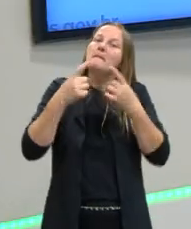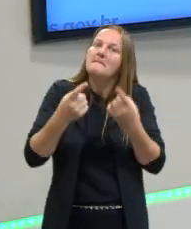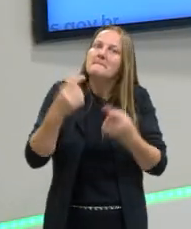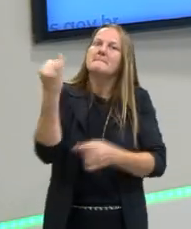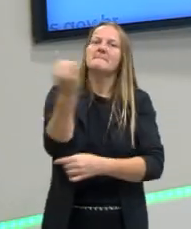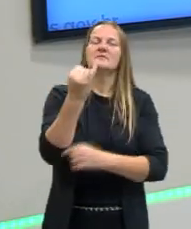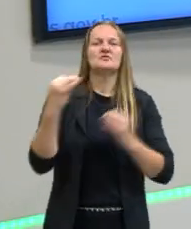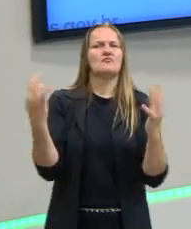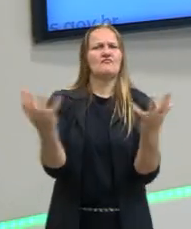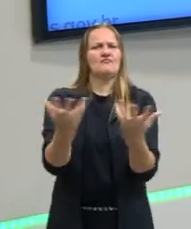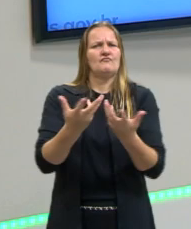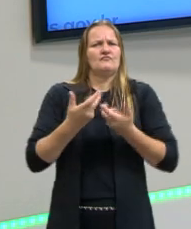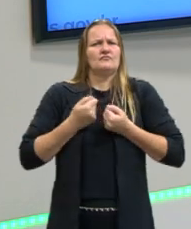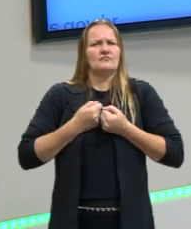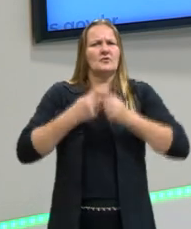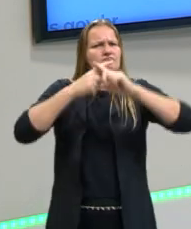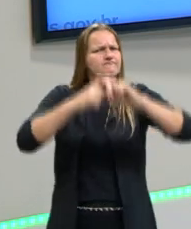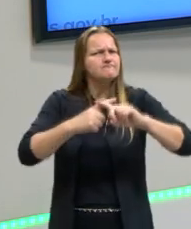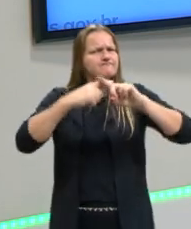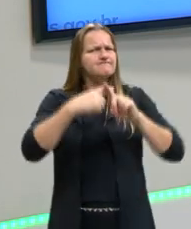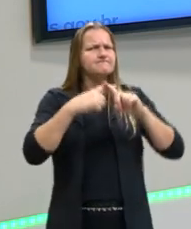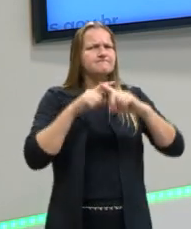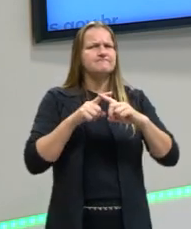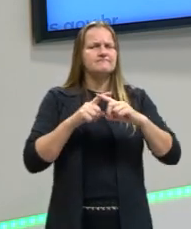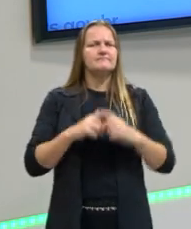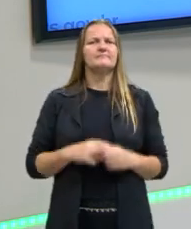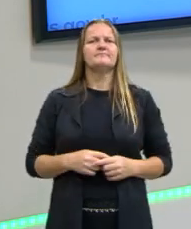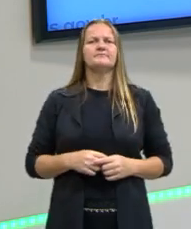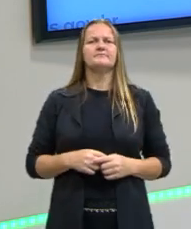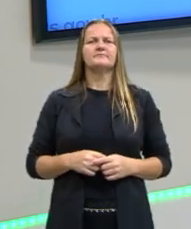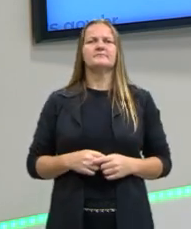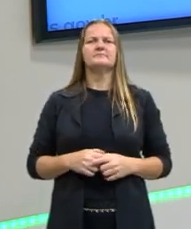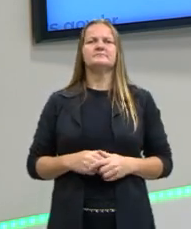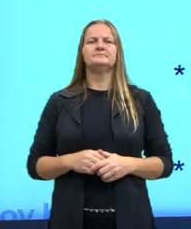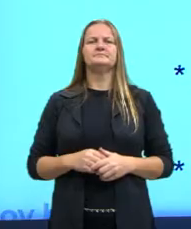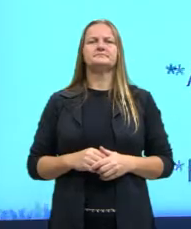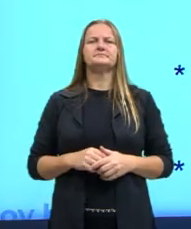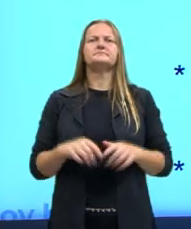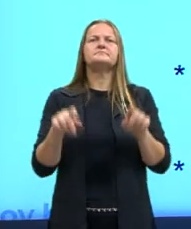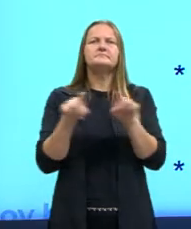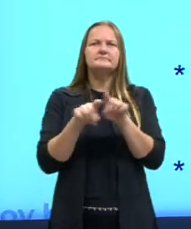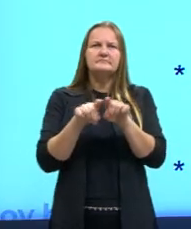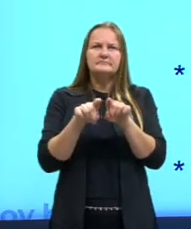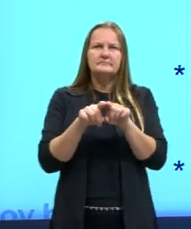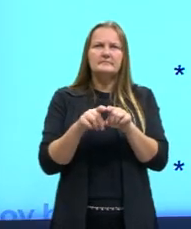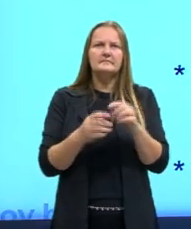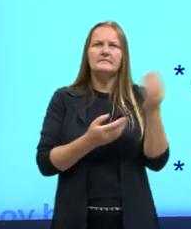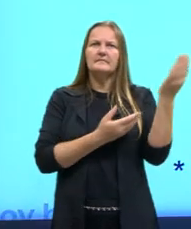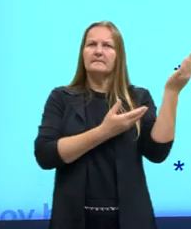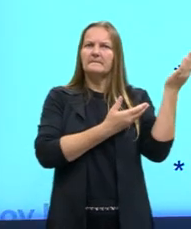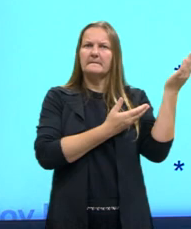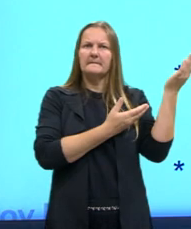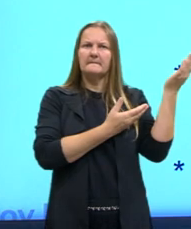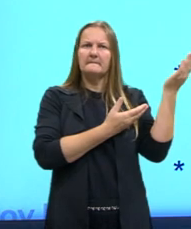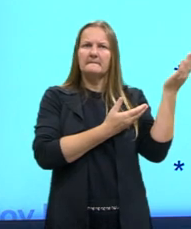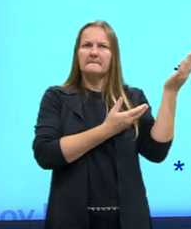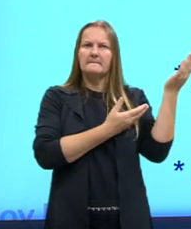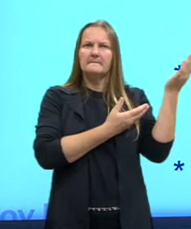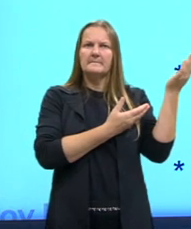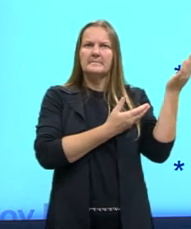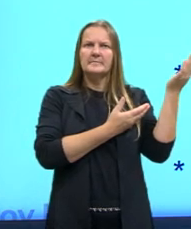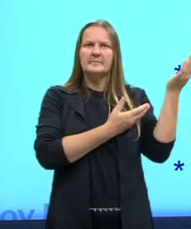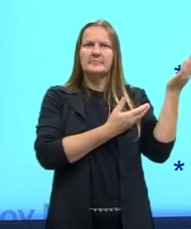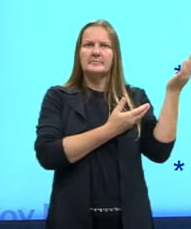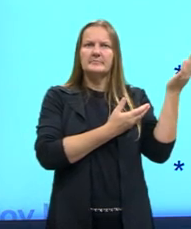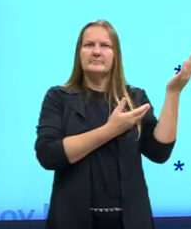importava era a convencer no embate né a venalidade essa é uma grande crítica que os sofistas irão